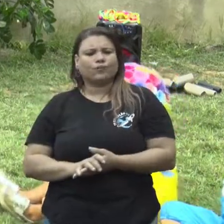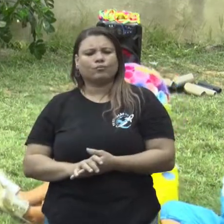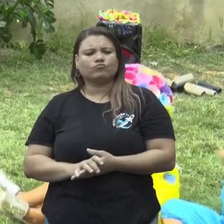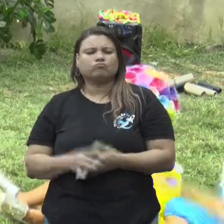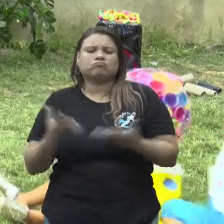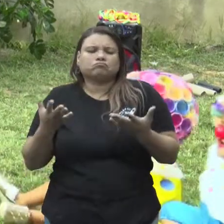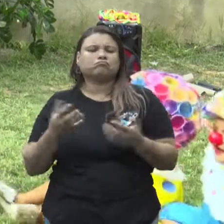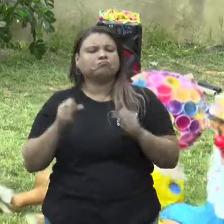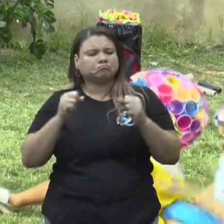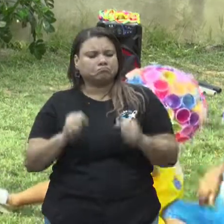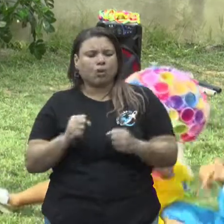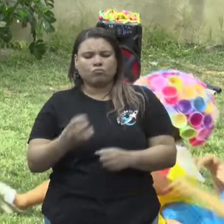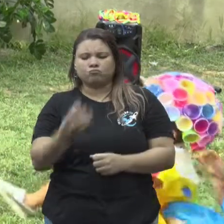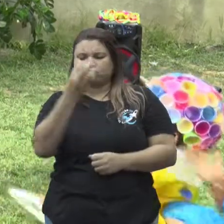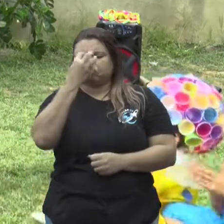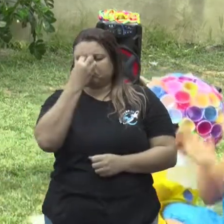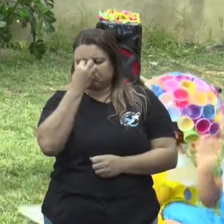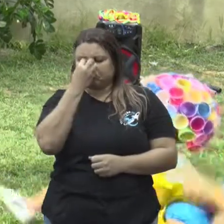gritar: